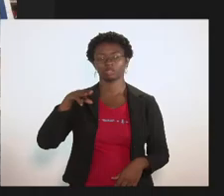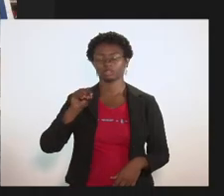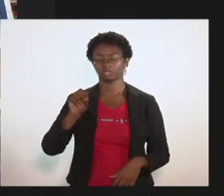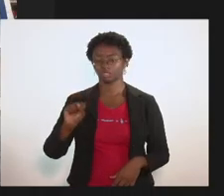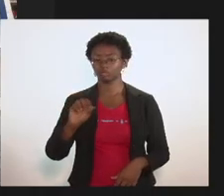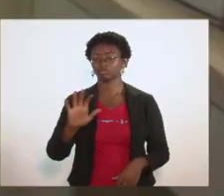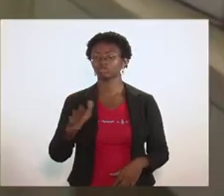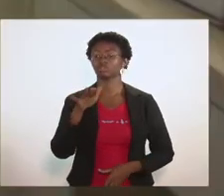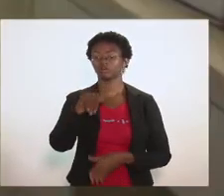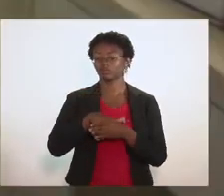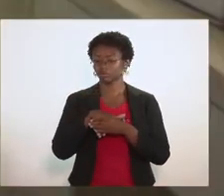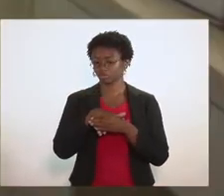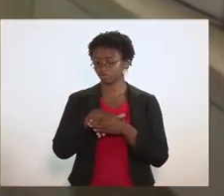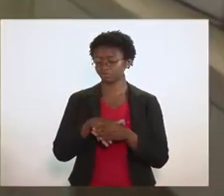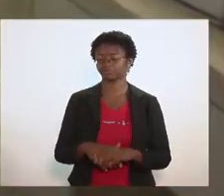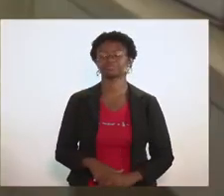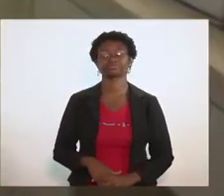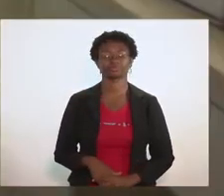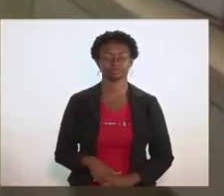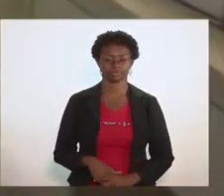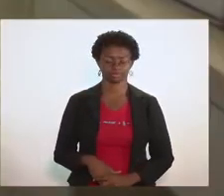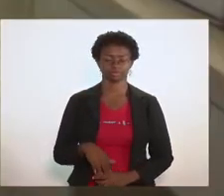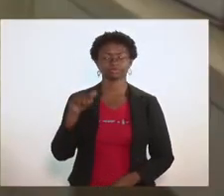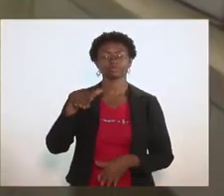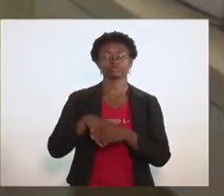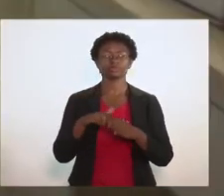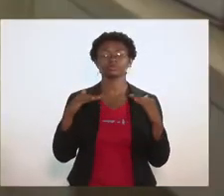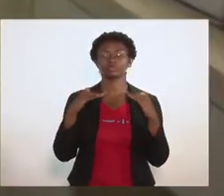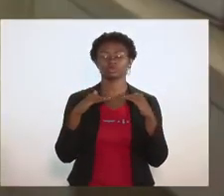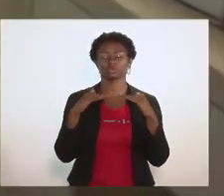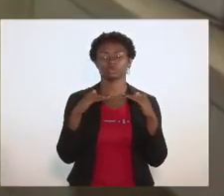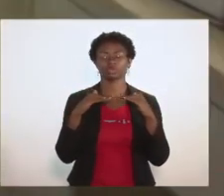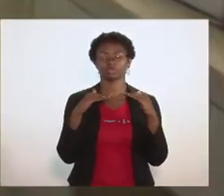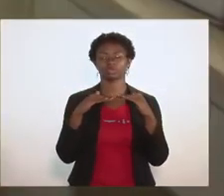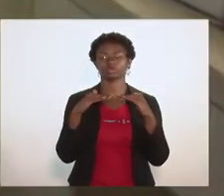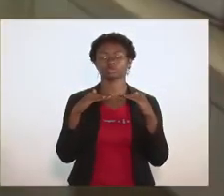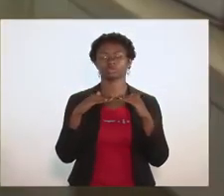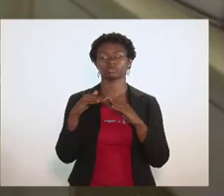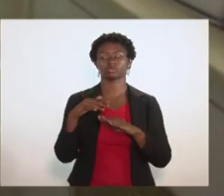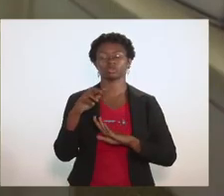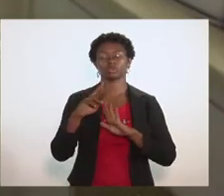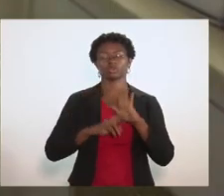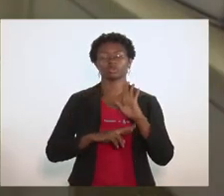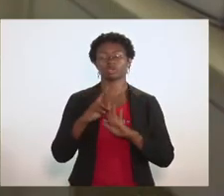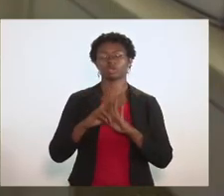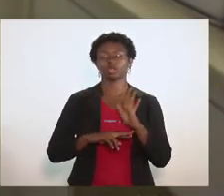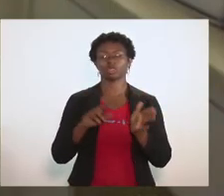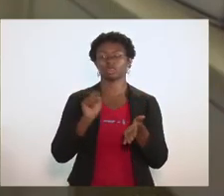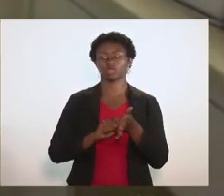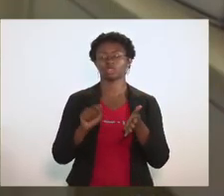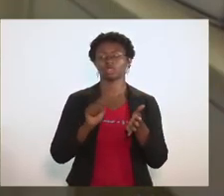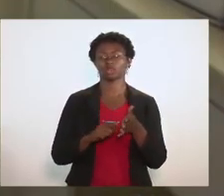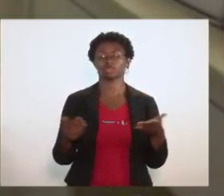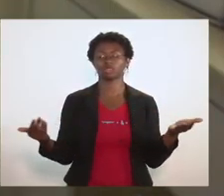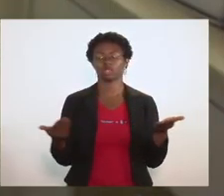ser, deputado Bacelar? Sem problema. Então, de acordo. Consenso. Olha só, então agora, segundo o